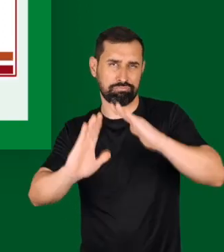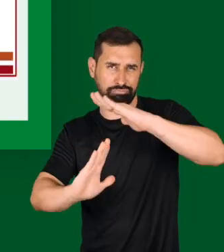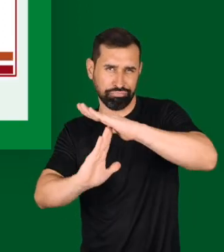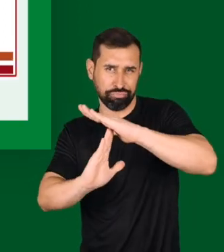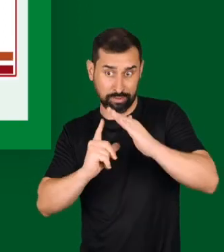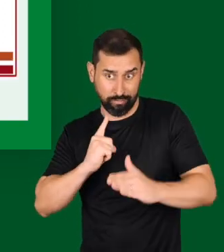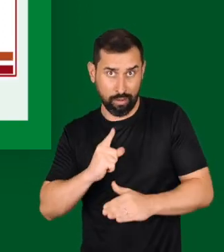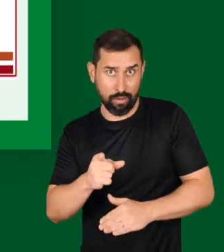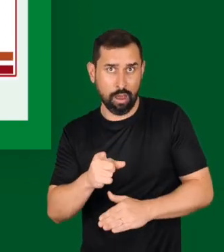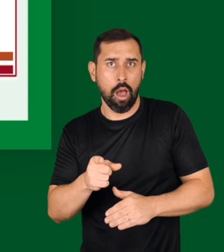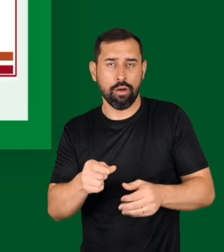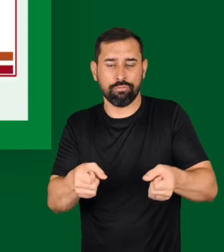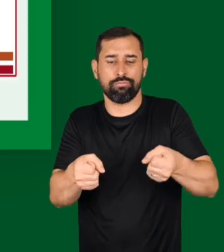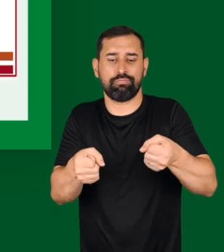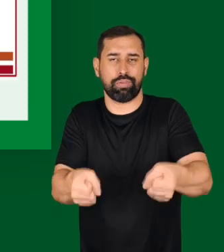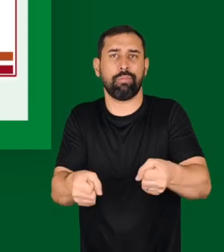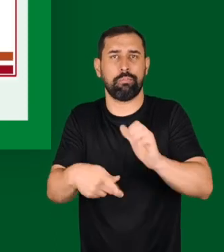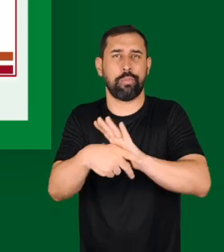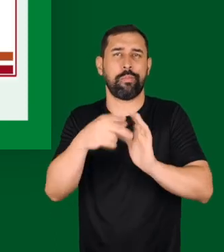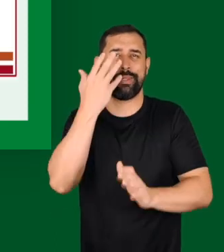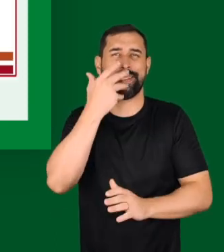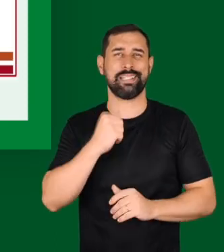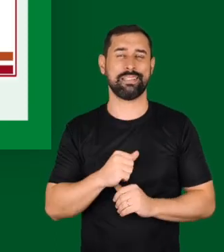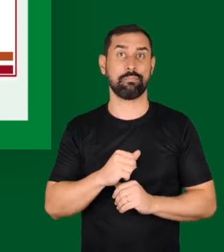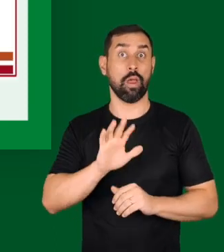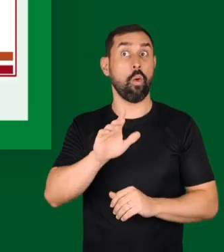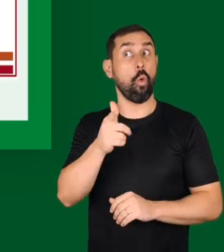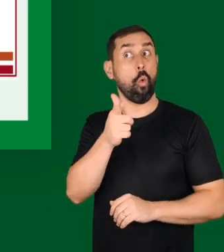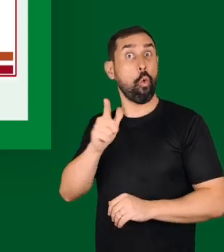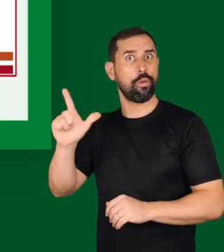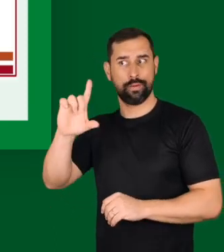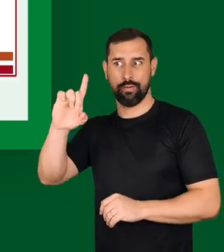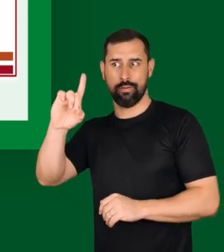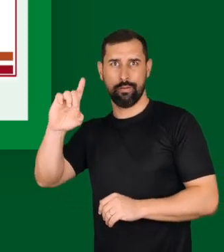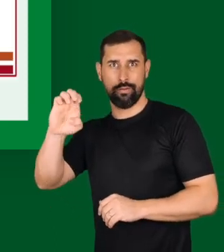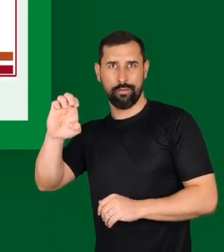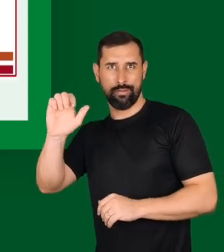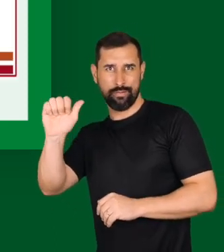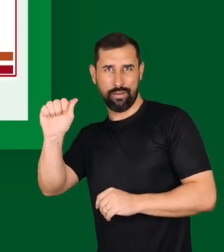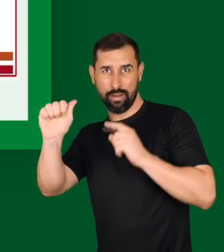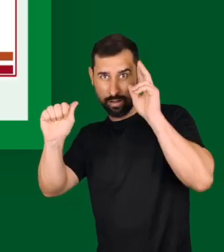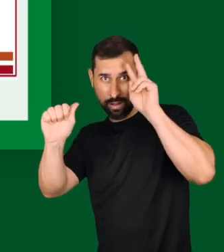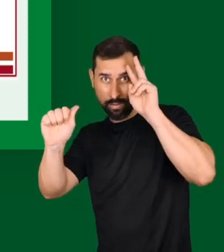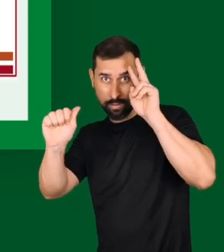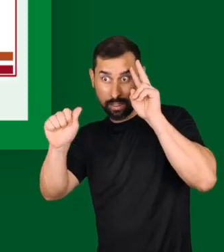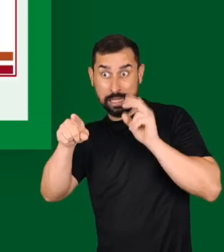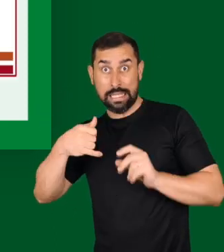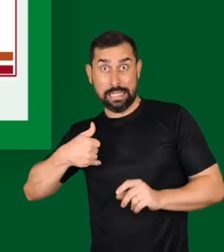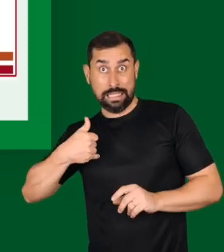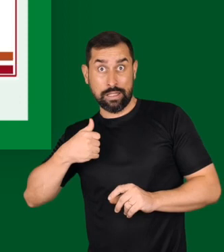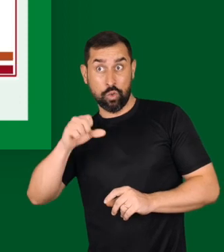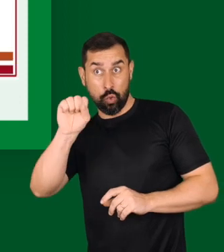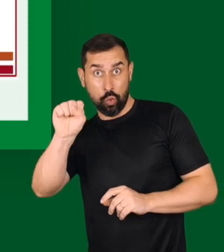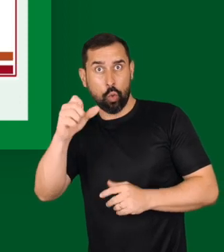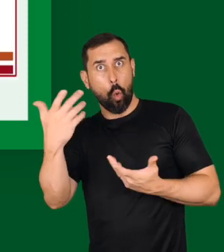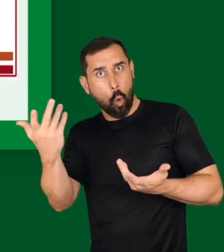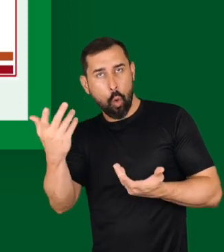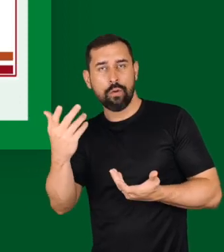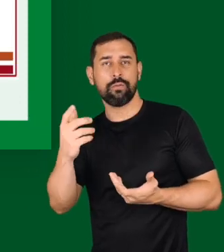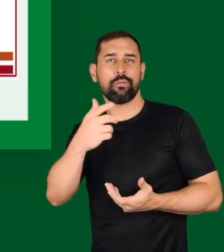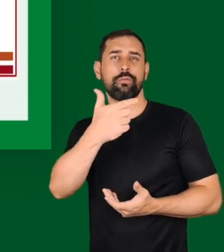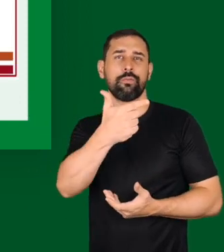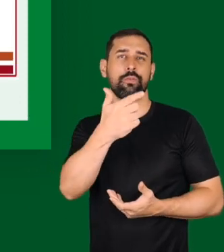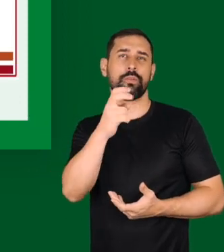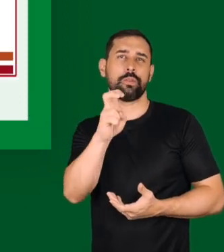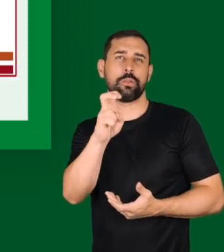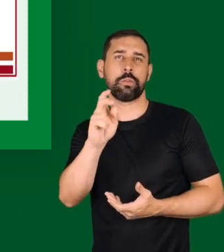pá pediátrica. Lembre-se que é diferente da pá do DEA. O DEA é outra história. Lembra que eu falei no DEA? São 8